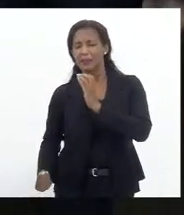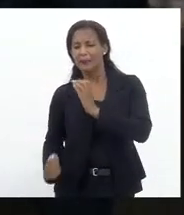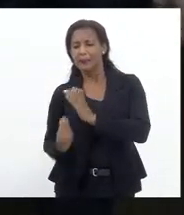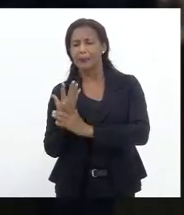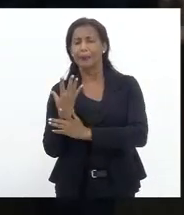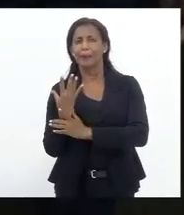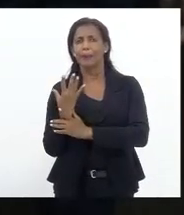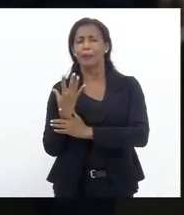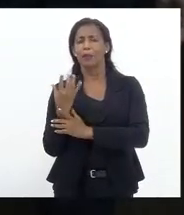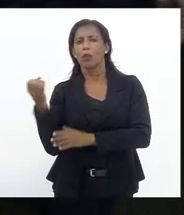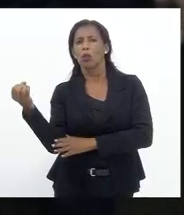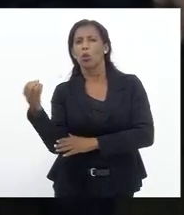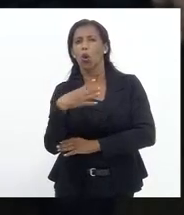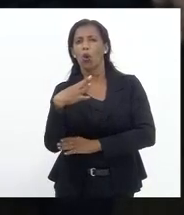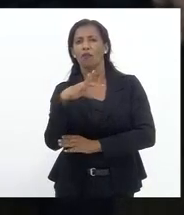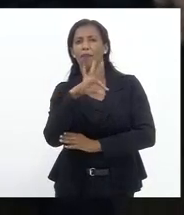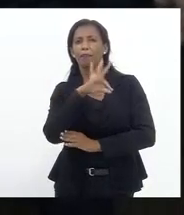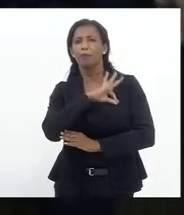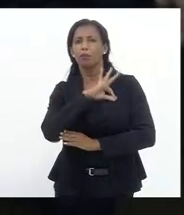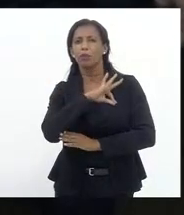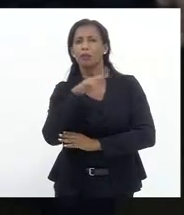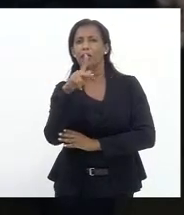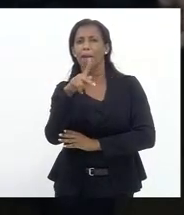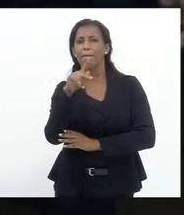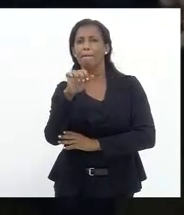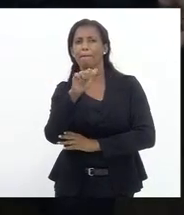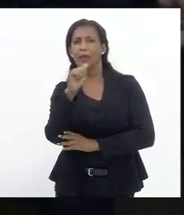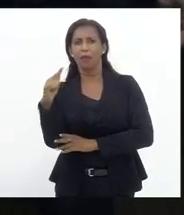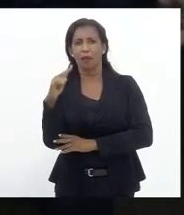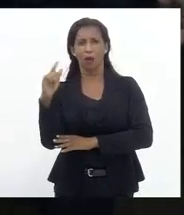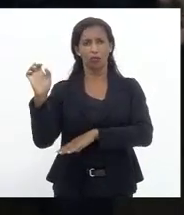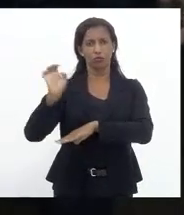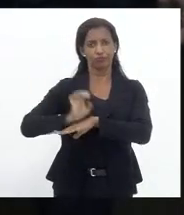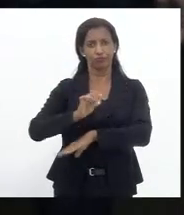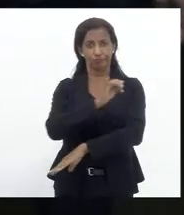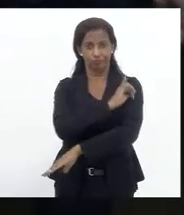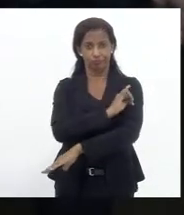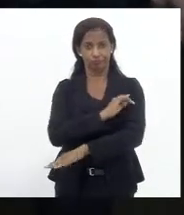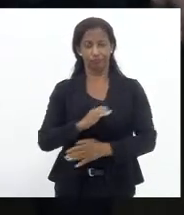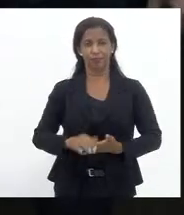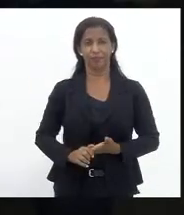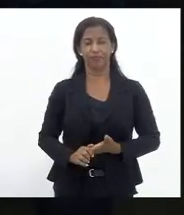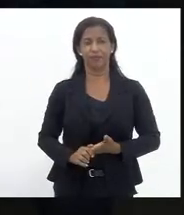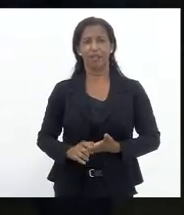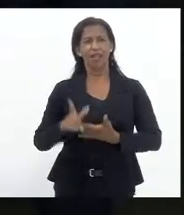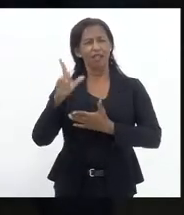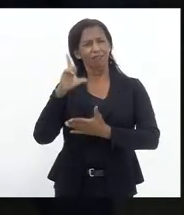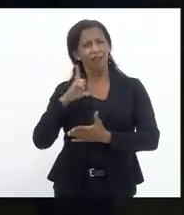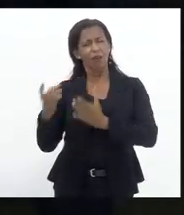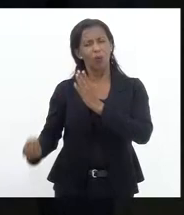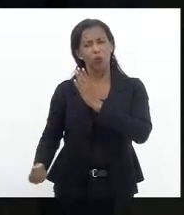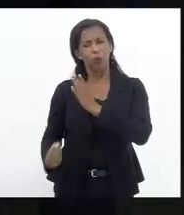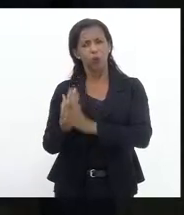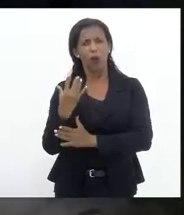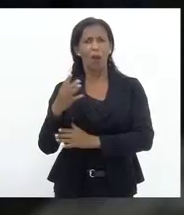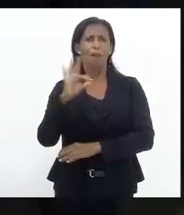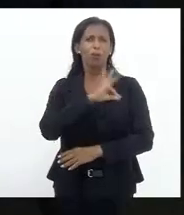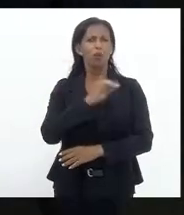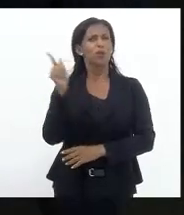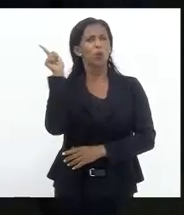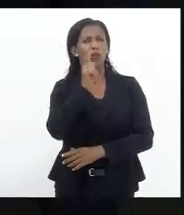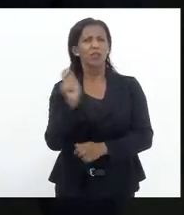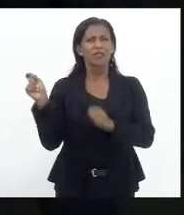nova Polícia Penal no estado do Rio de Janeiro. Está nascendo uma polícia que consegue fazer o que faz,